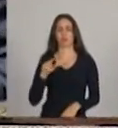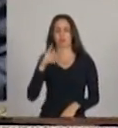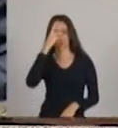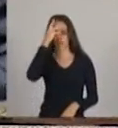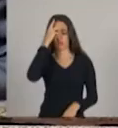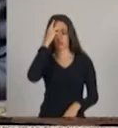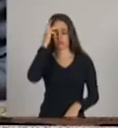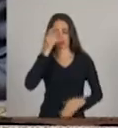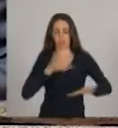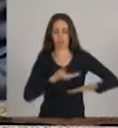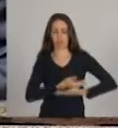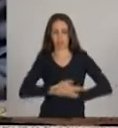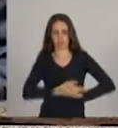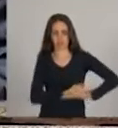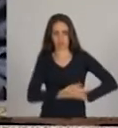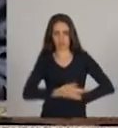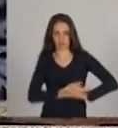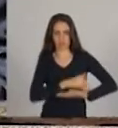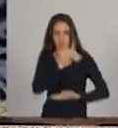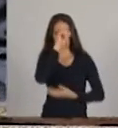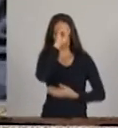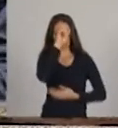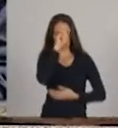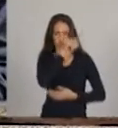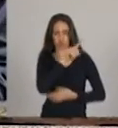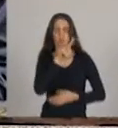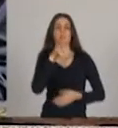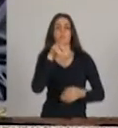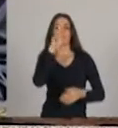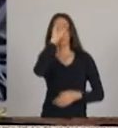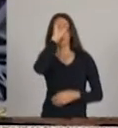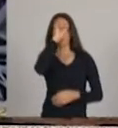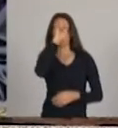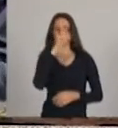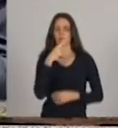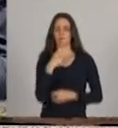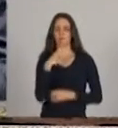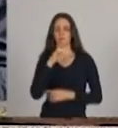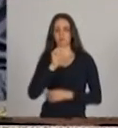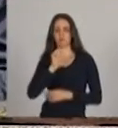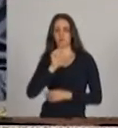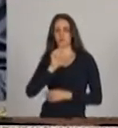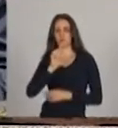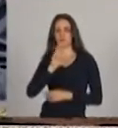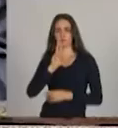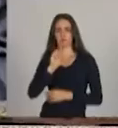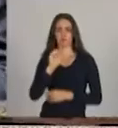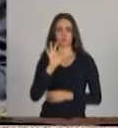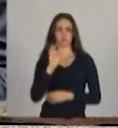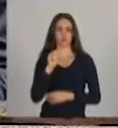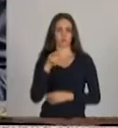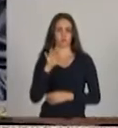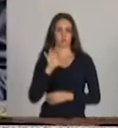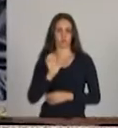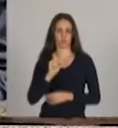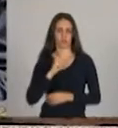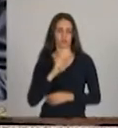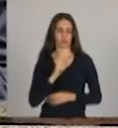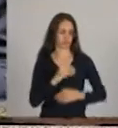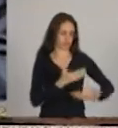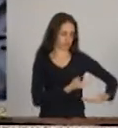nascia dentro do hospital Dr. Pedro Fontes e imediatamente ele era tirado do ventre da